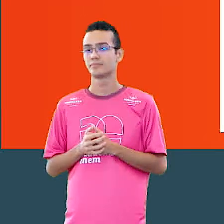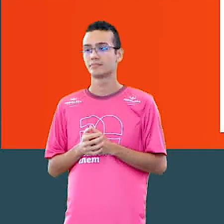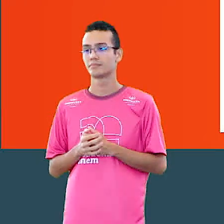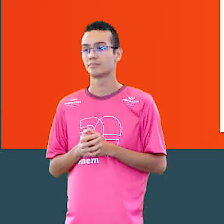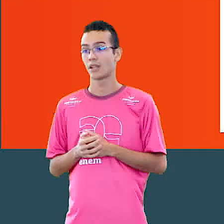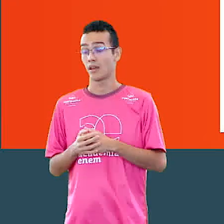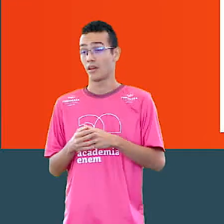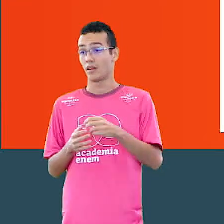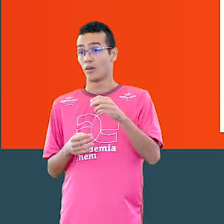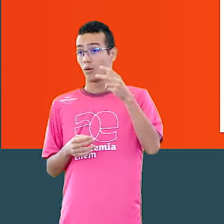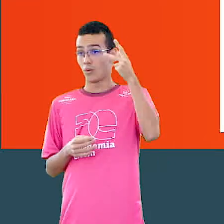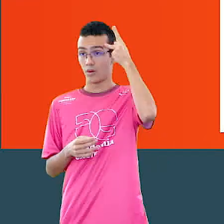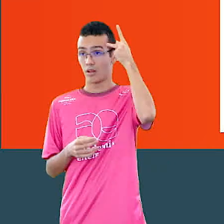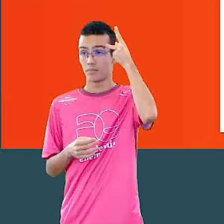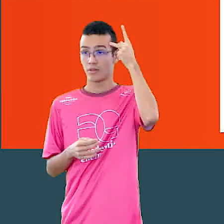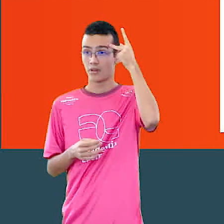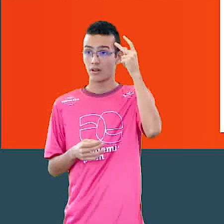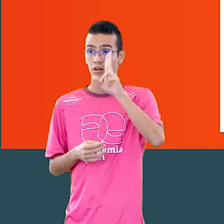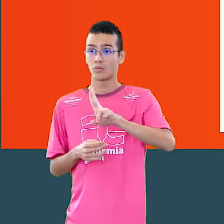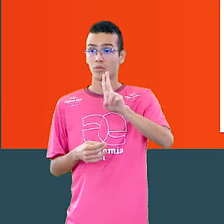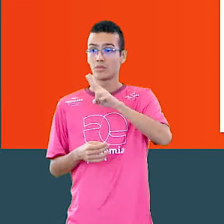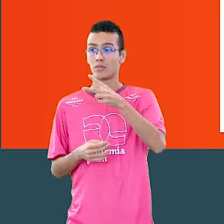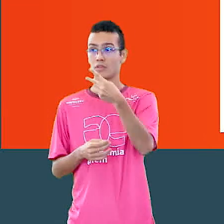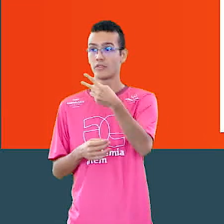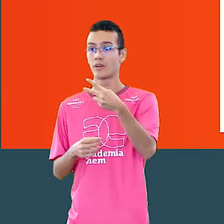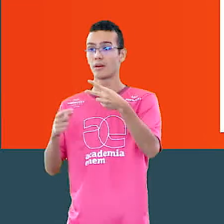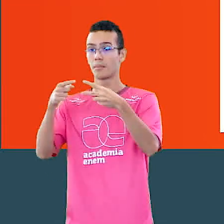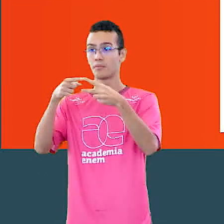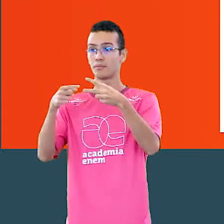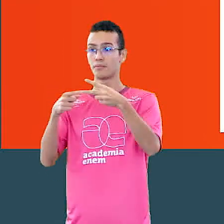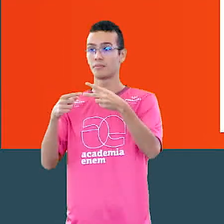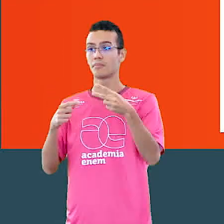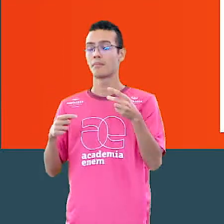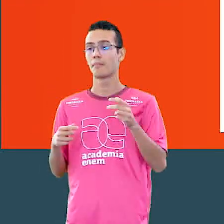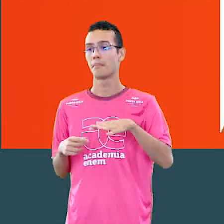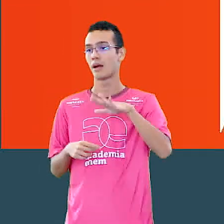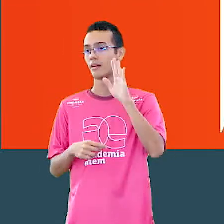duas que aparecem nesse ranking, as duas primeiras que aparecem.